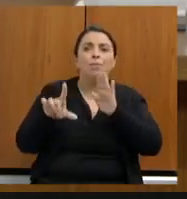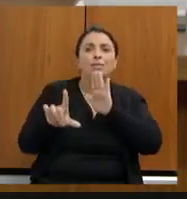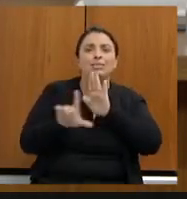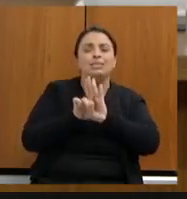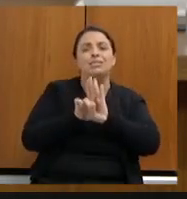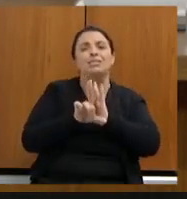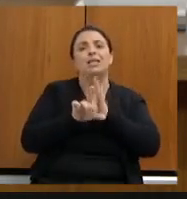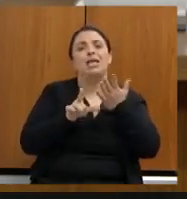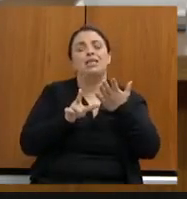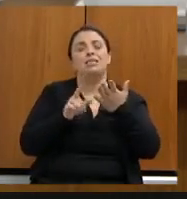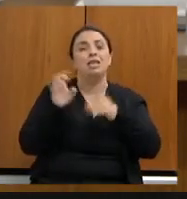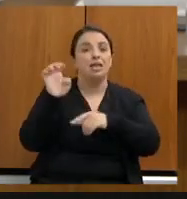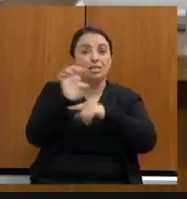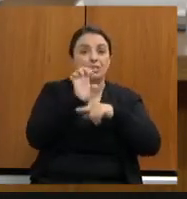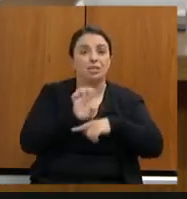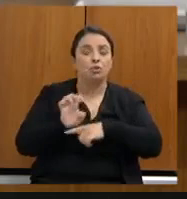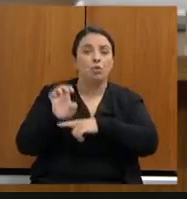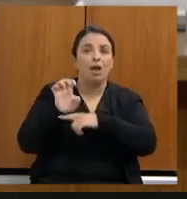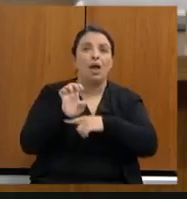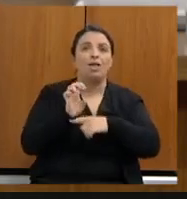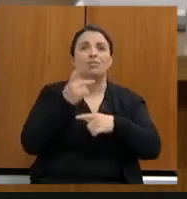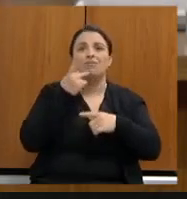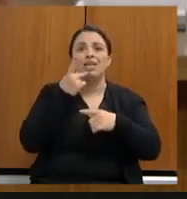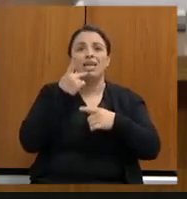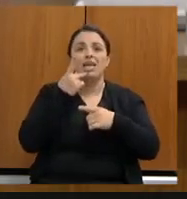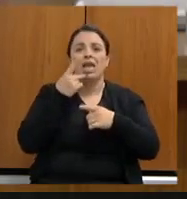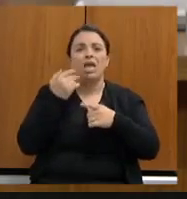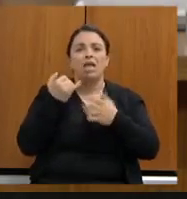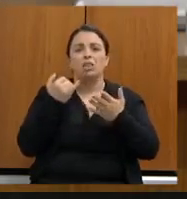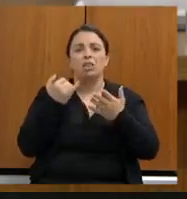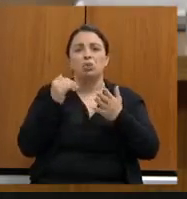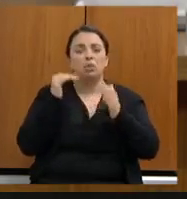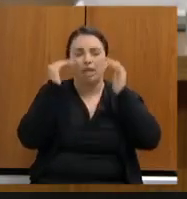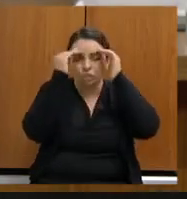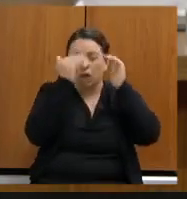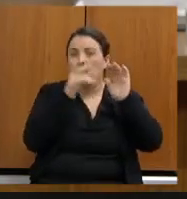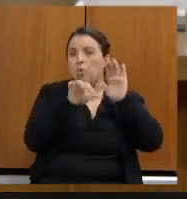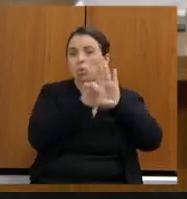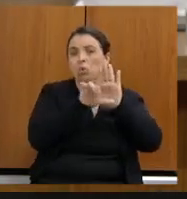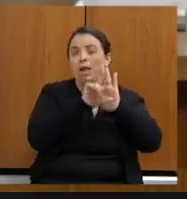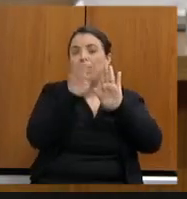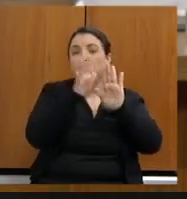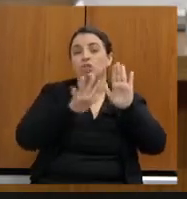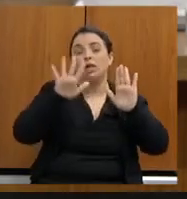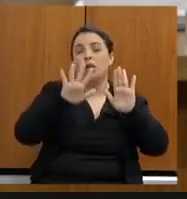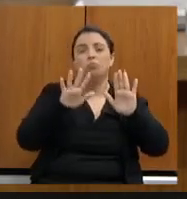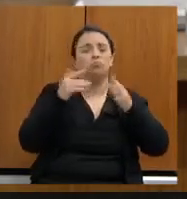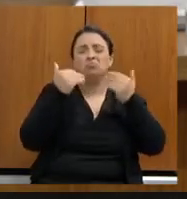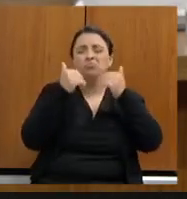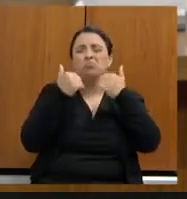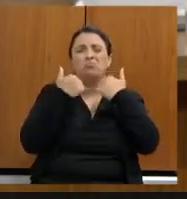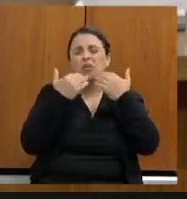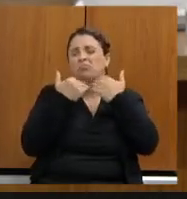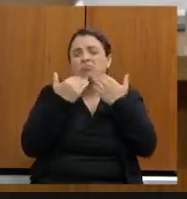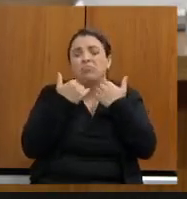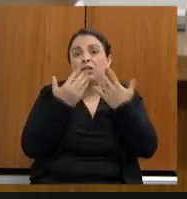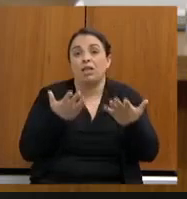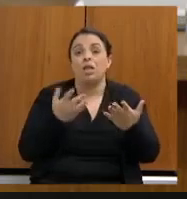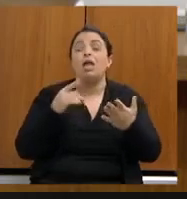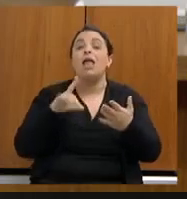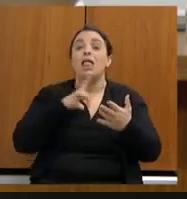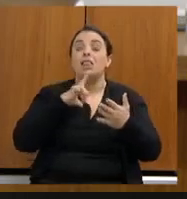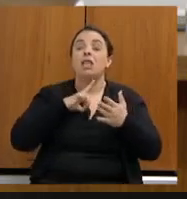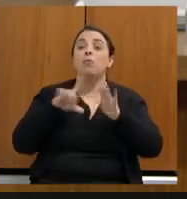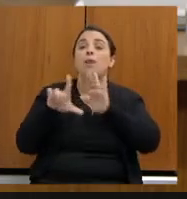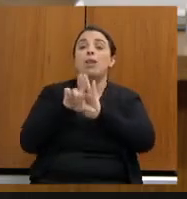leis estaduais foram declarados em condicionalidade ou não isso para nós ou menos importante importante é que nós temos uma lei a criança ele foi publicado